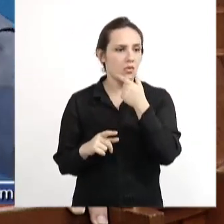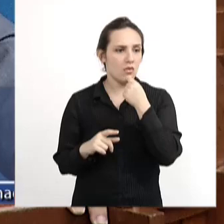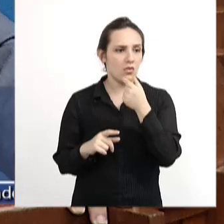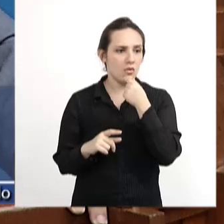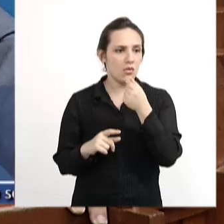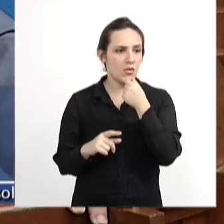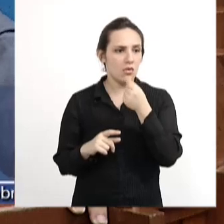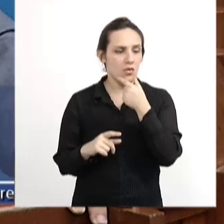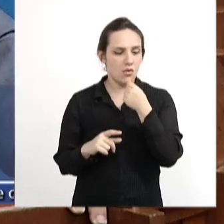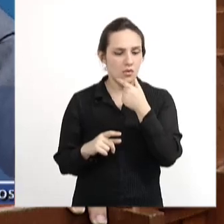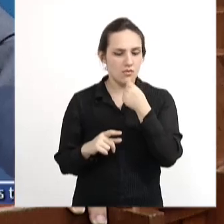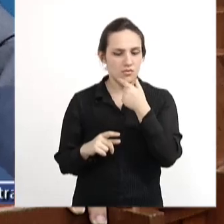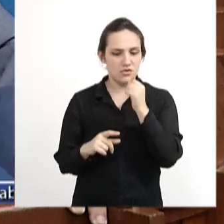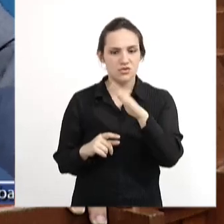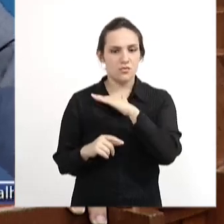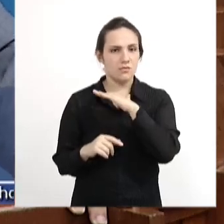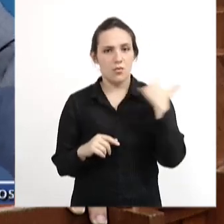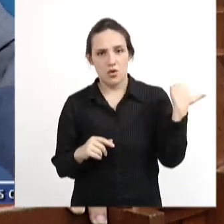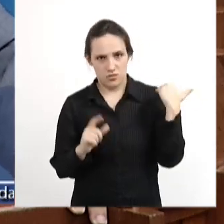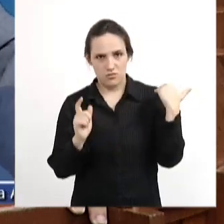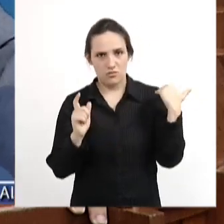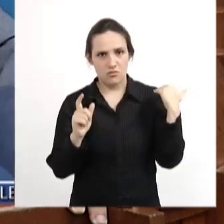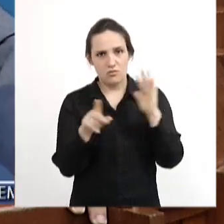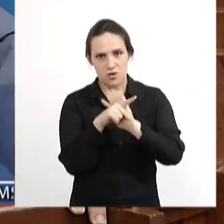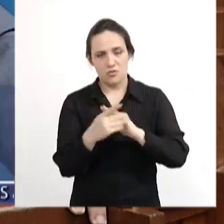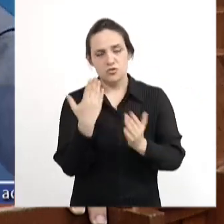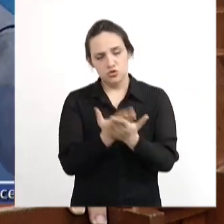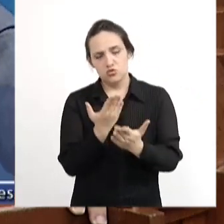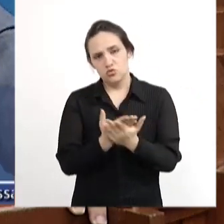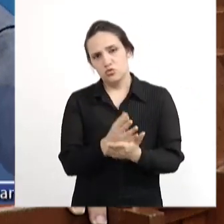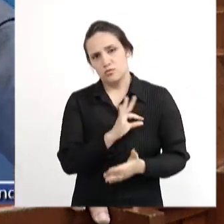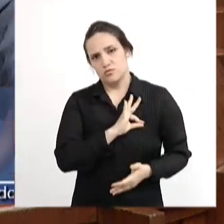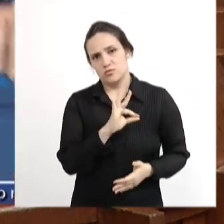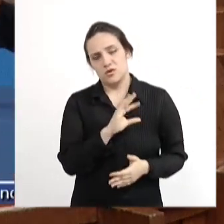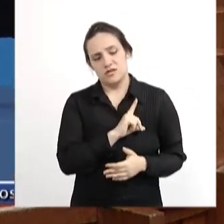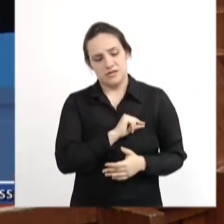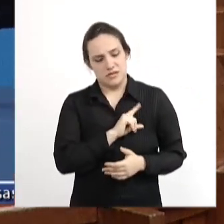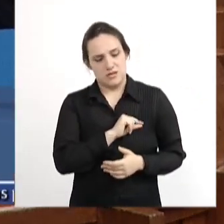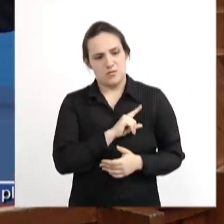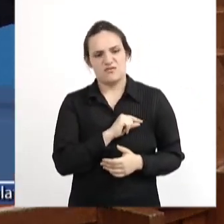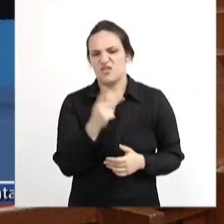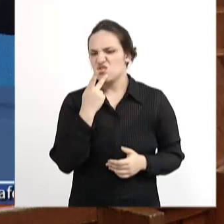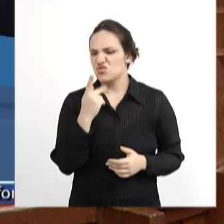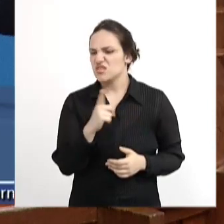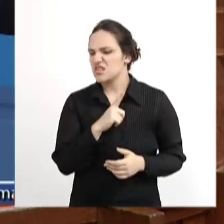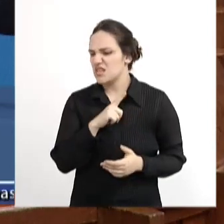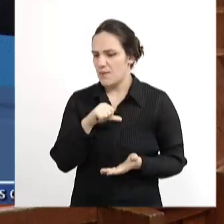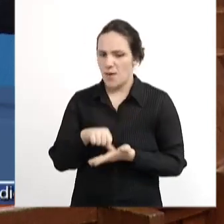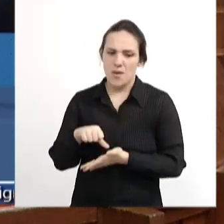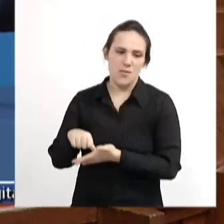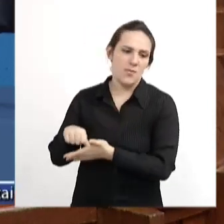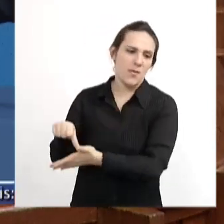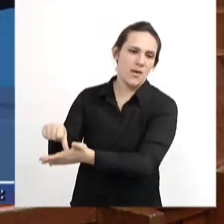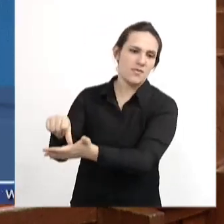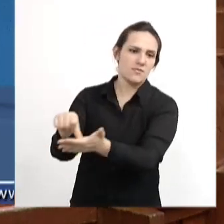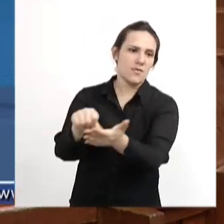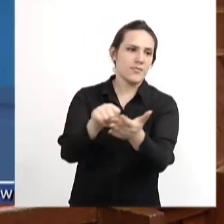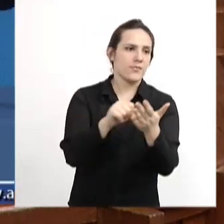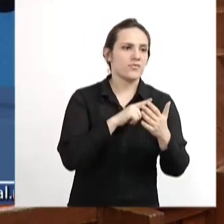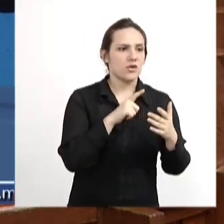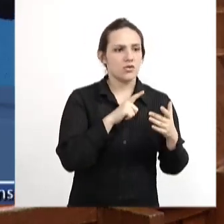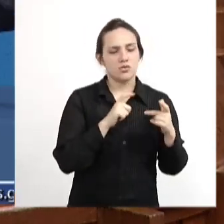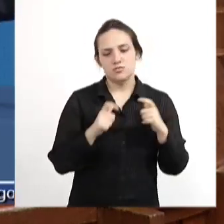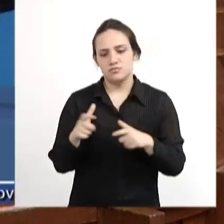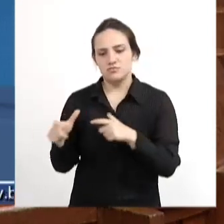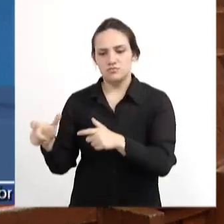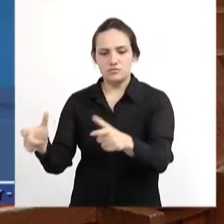marcou 150 reservas indígenas, pondo um ponto, Rio Brilhante Peguá,